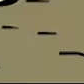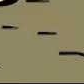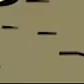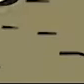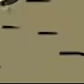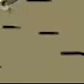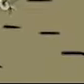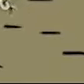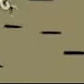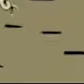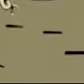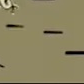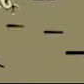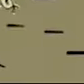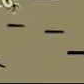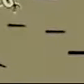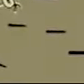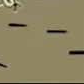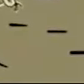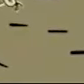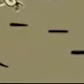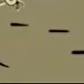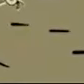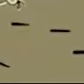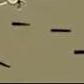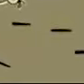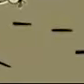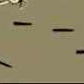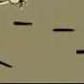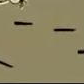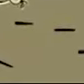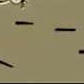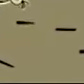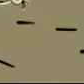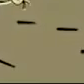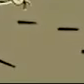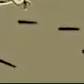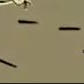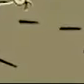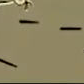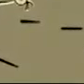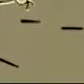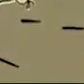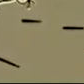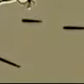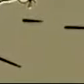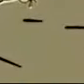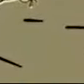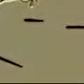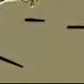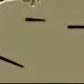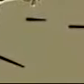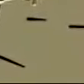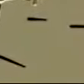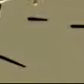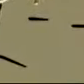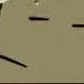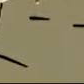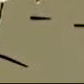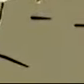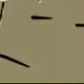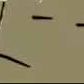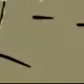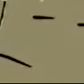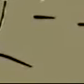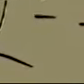Não resistindo o cansaço, fez travesseiro do braço até dormir e sonhar que uma onça valente